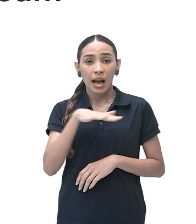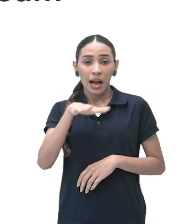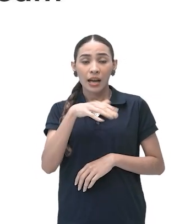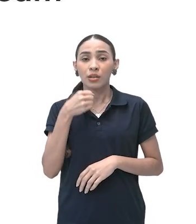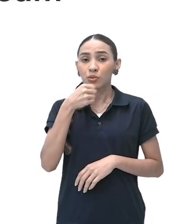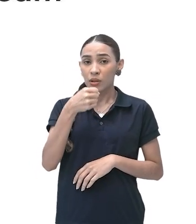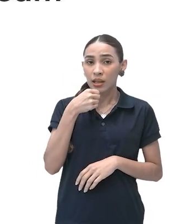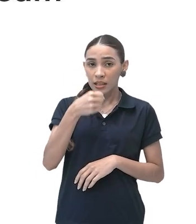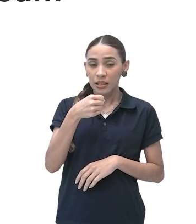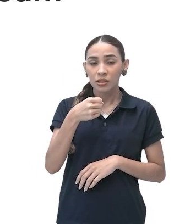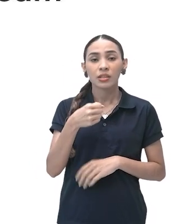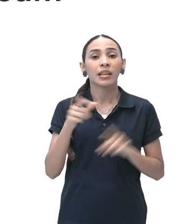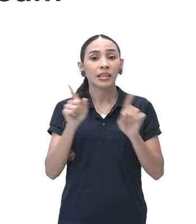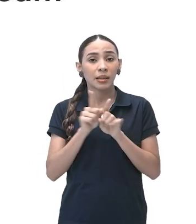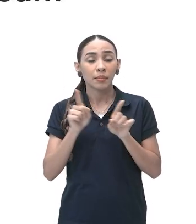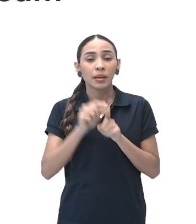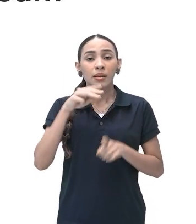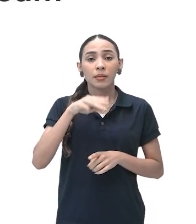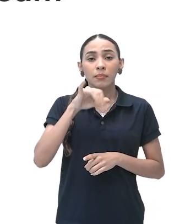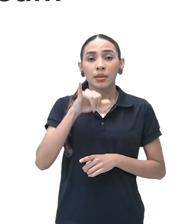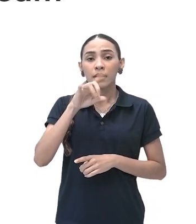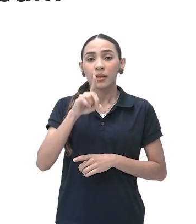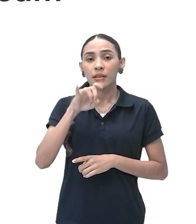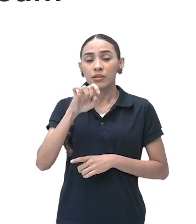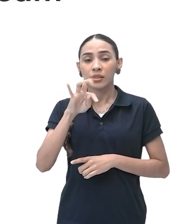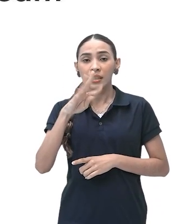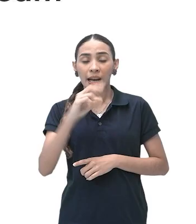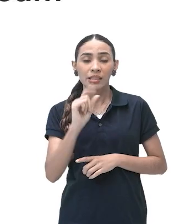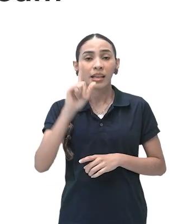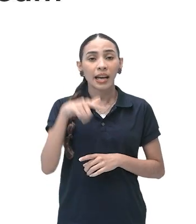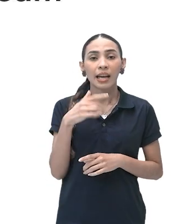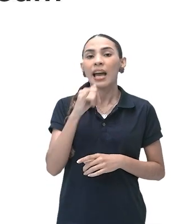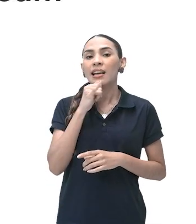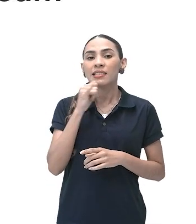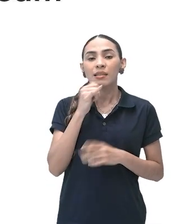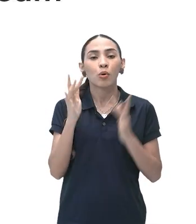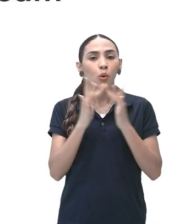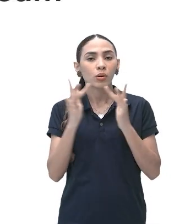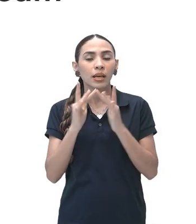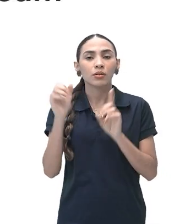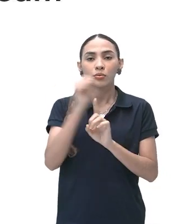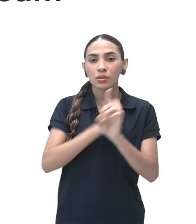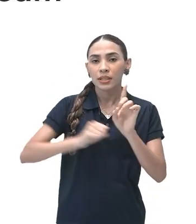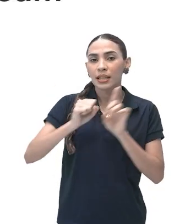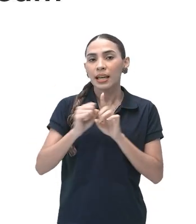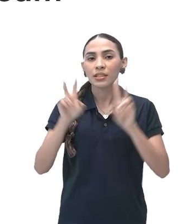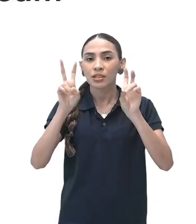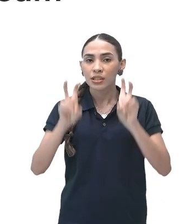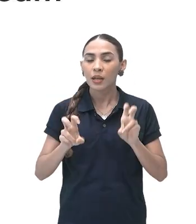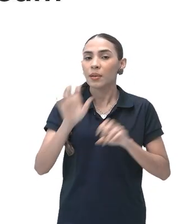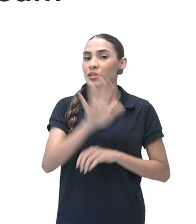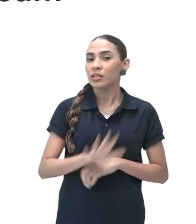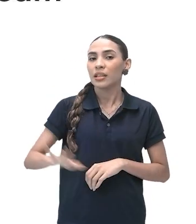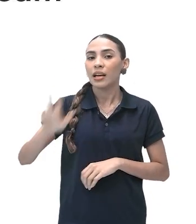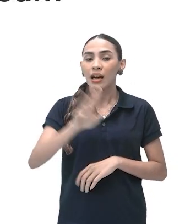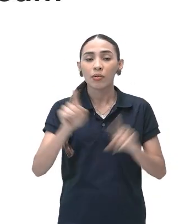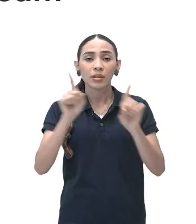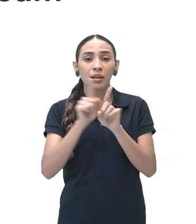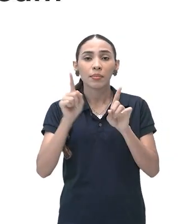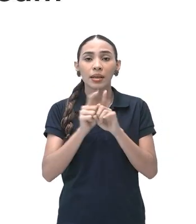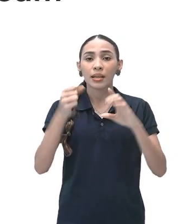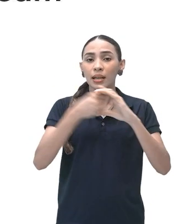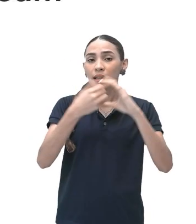jornalística, jornalística midiática, ela pressupõe justamente o envolvimento com a sociedade sobre temas gerais, sob o aspecto